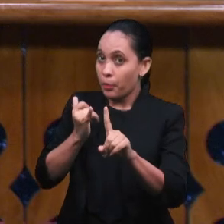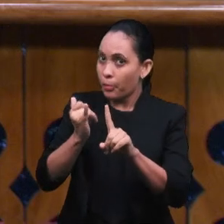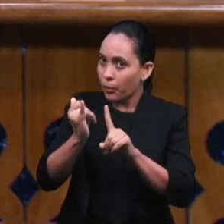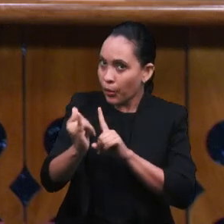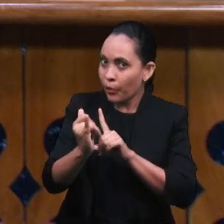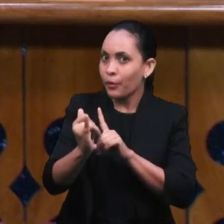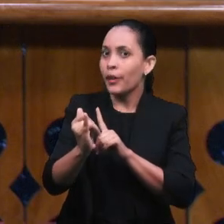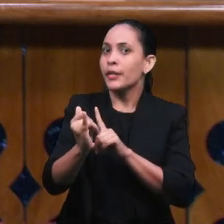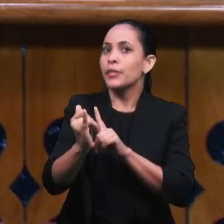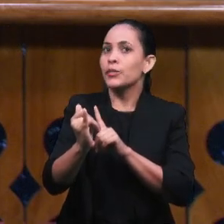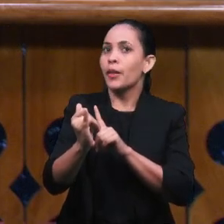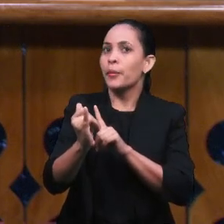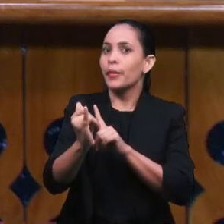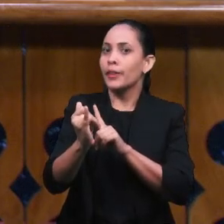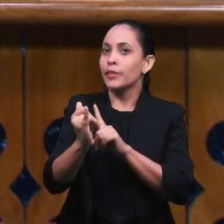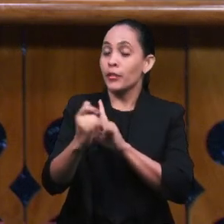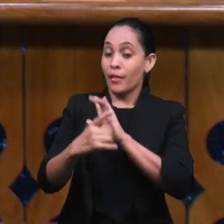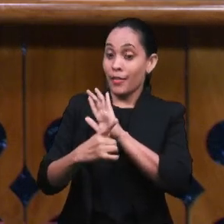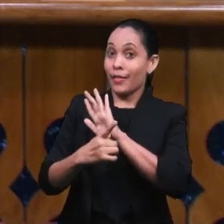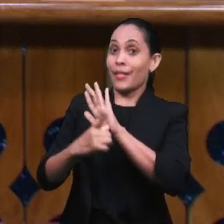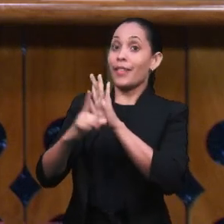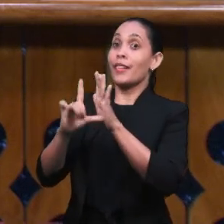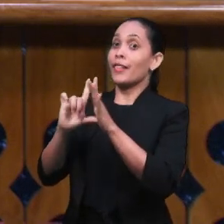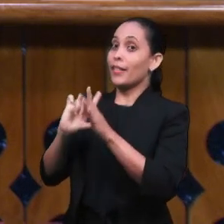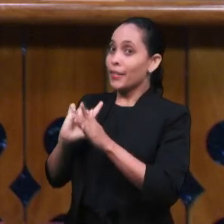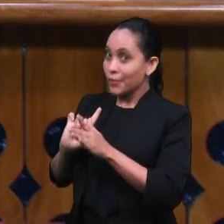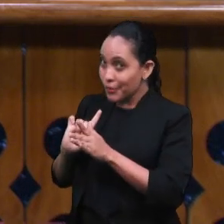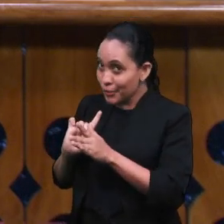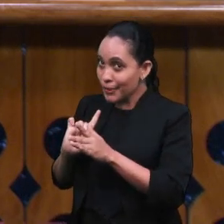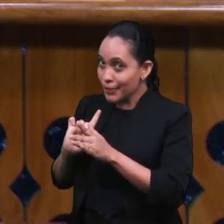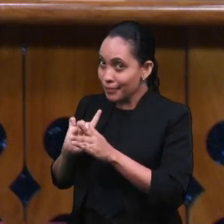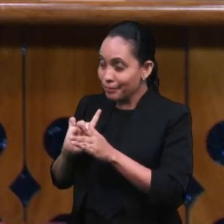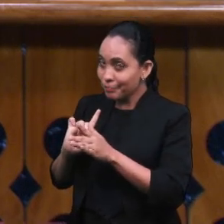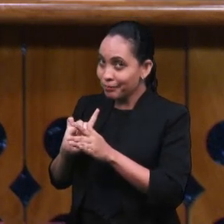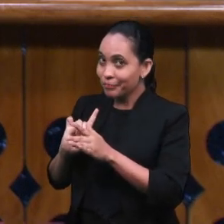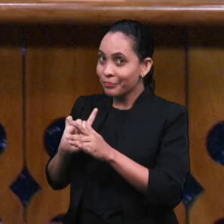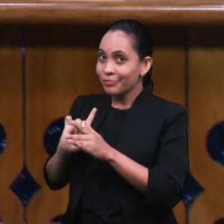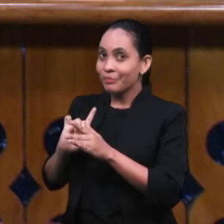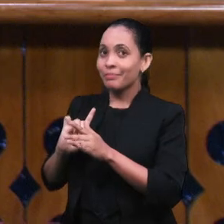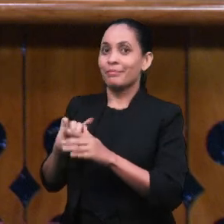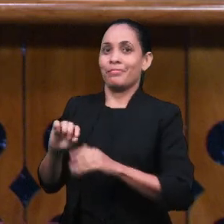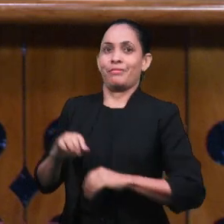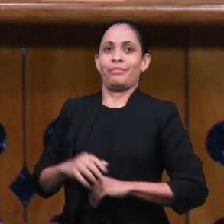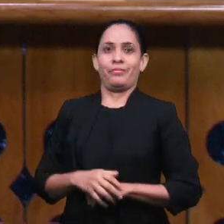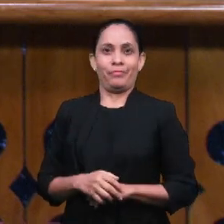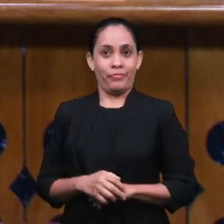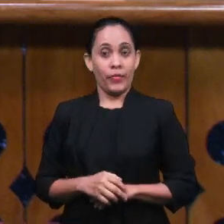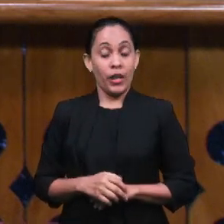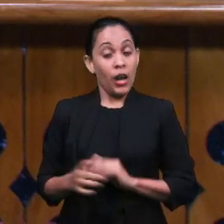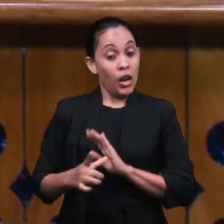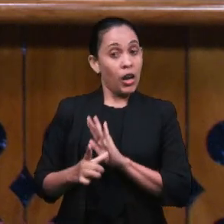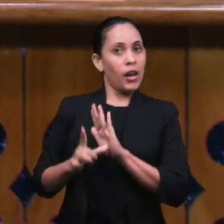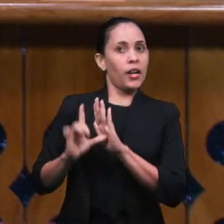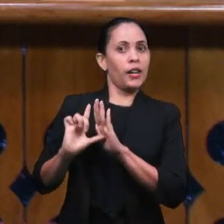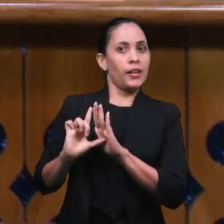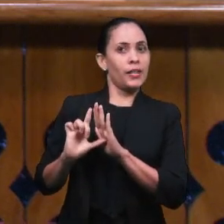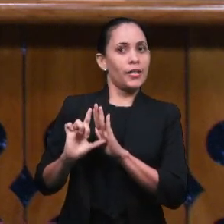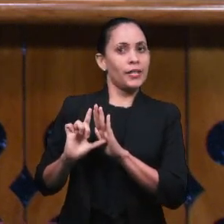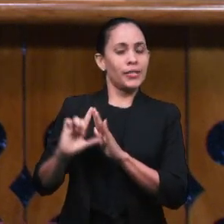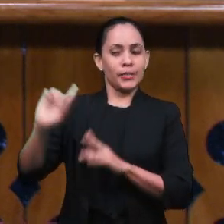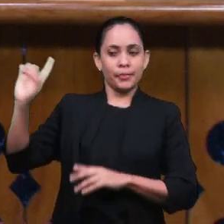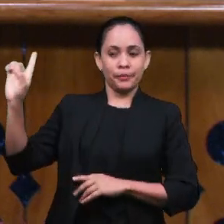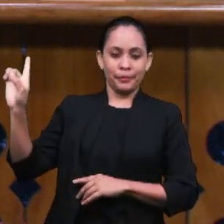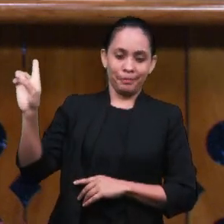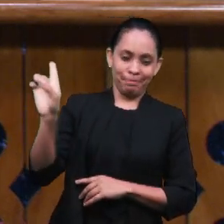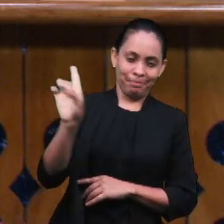diz, mas antes de tudo isso, eu vou ter que passar pelo Gólgota. Antes de tudo